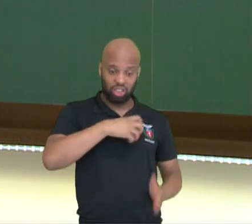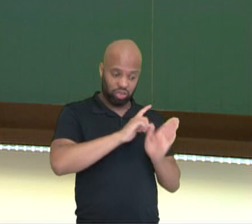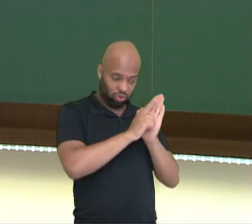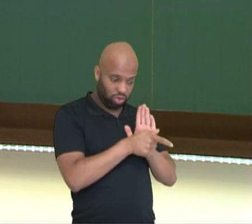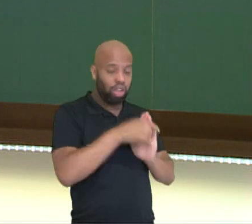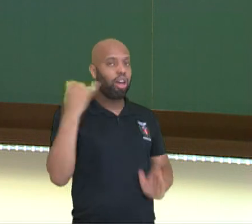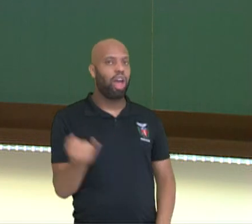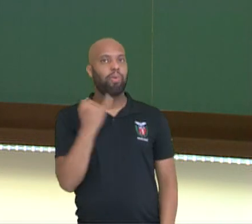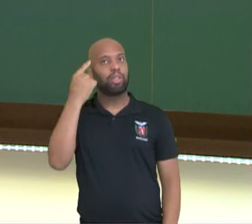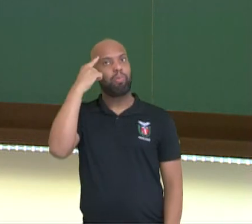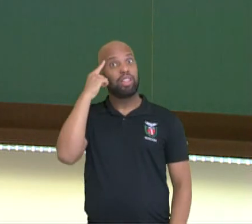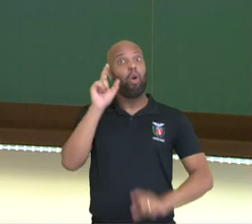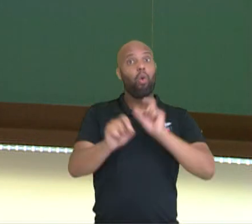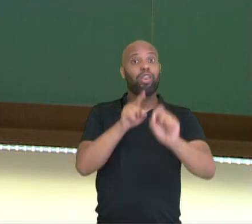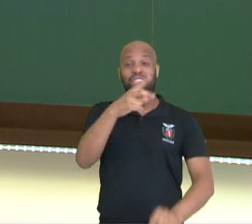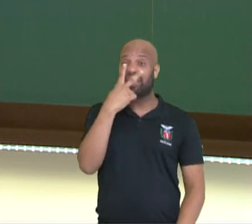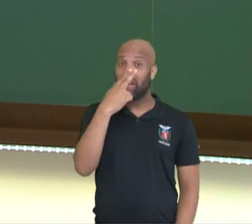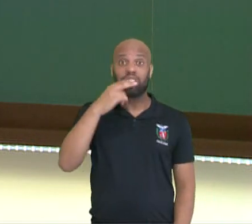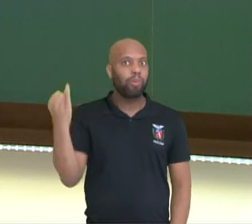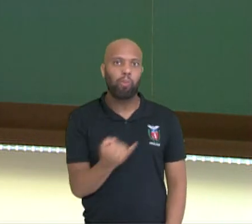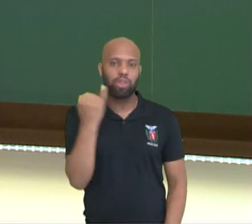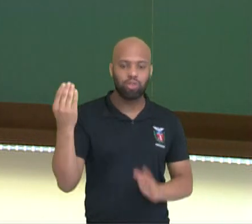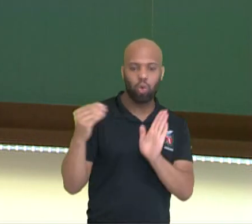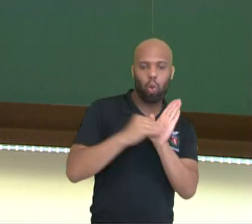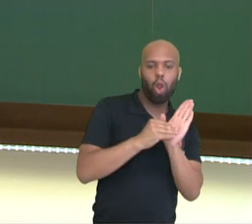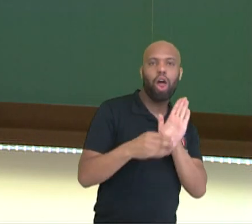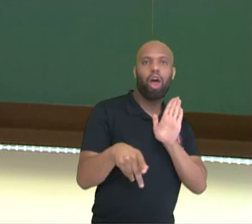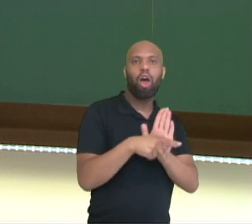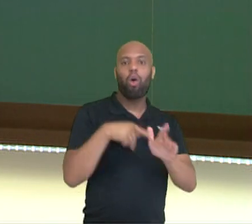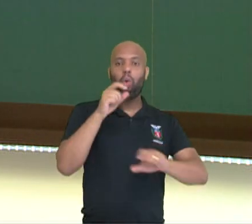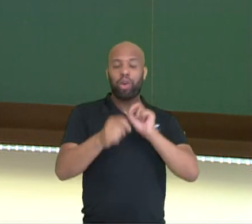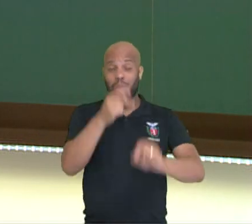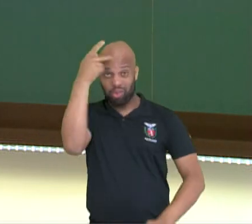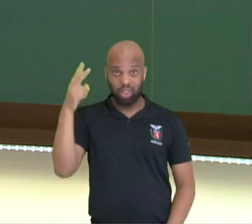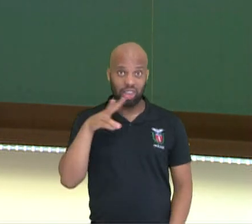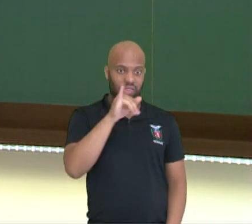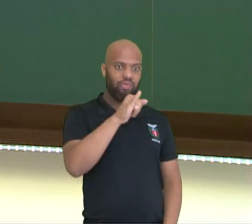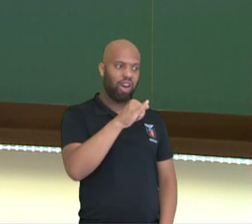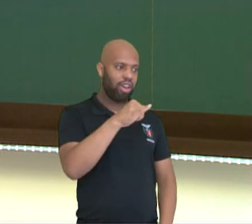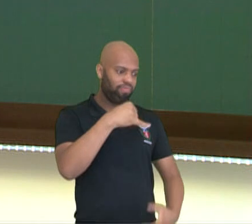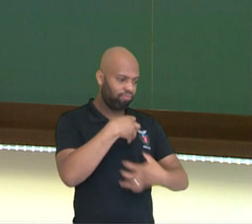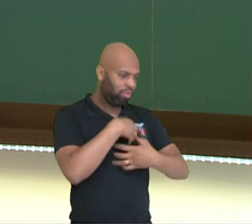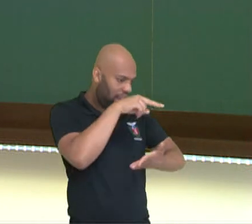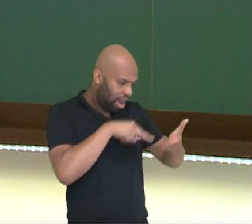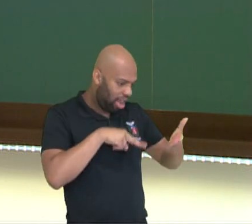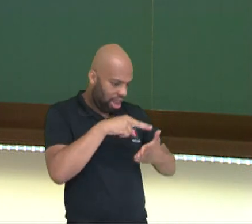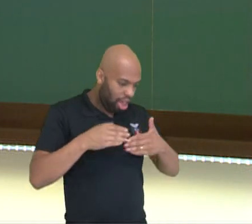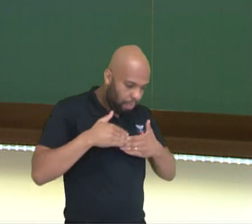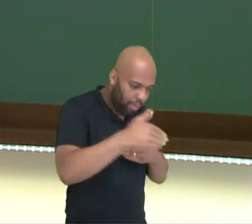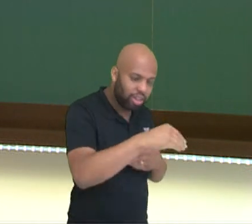narrador, o personagem, o tempo e o espaço. Também nós colocamos para você a